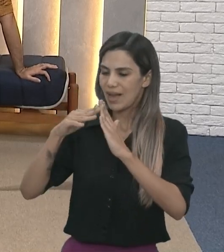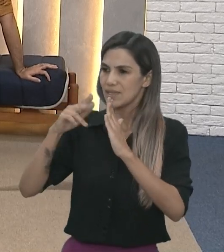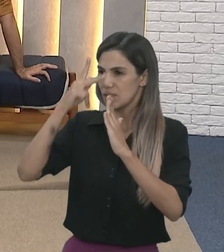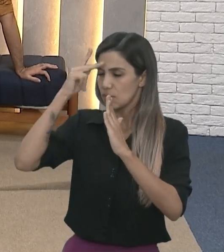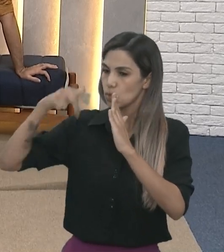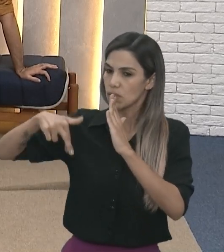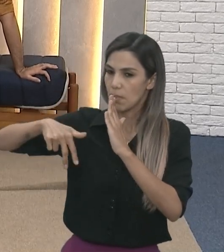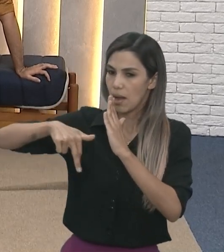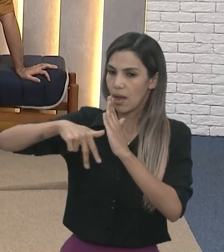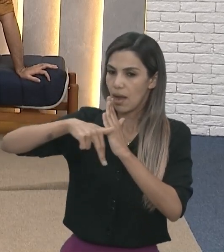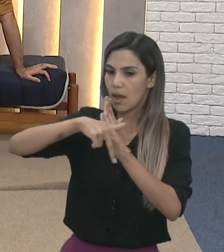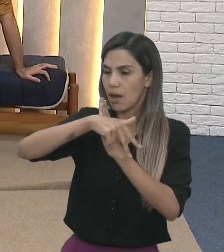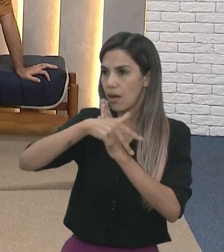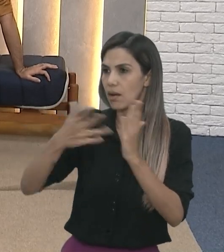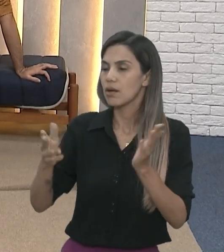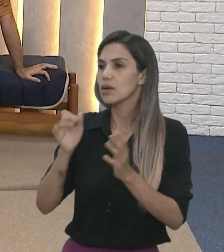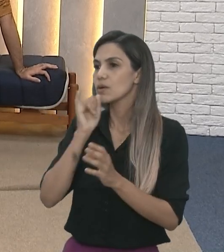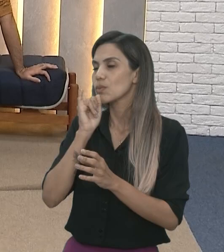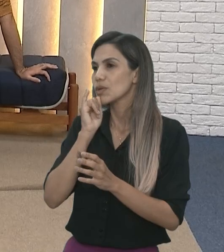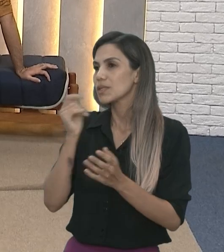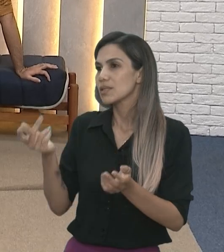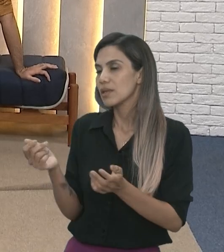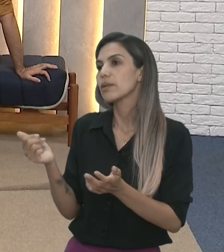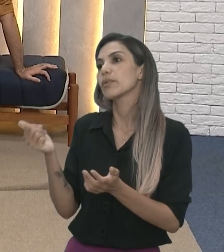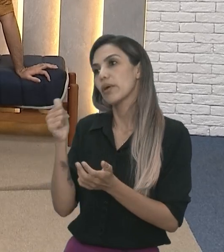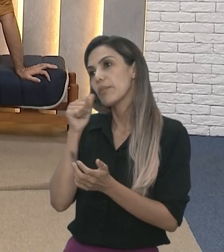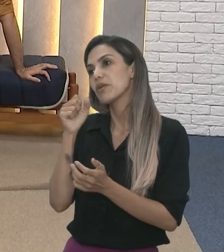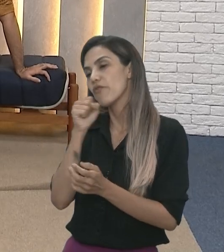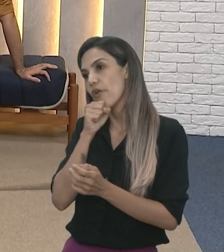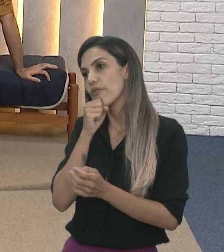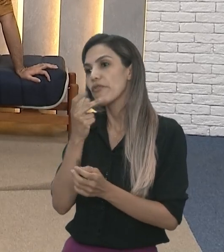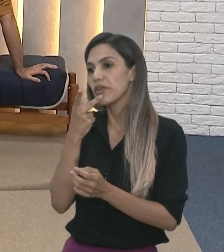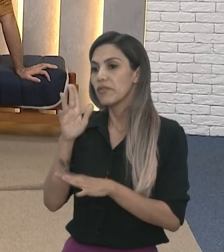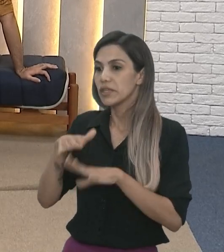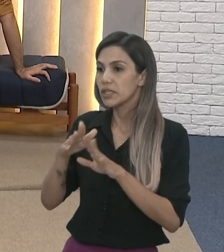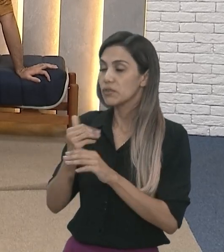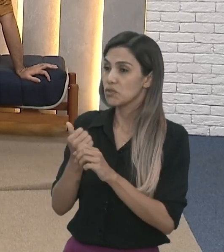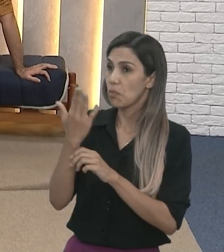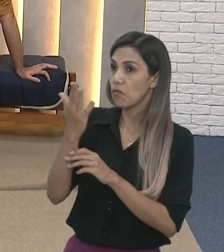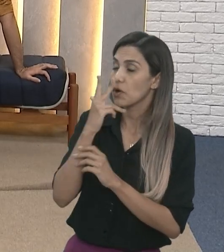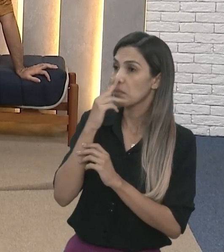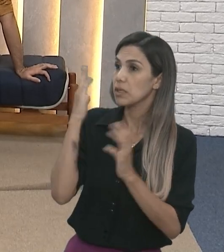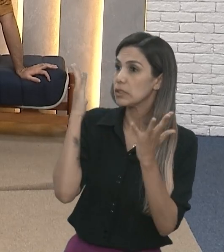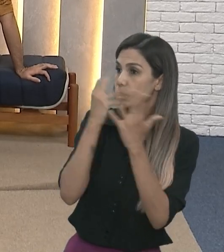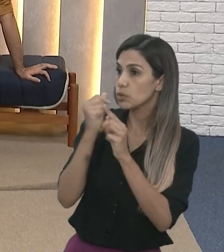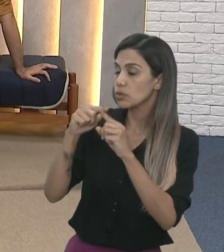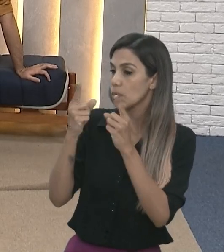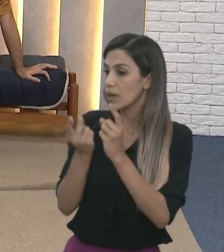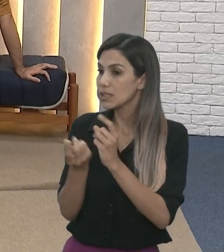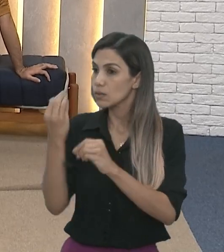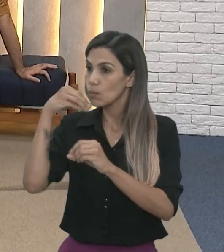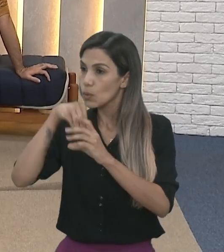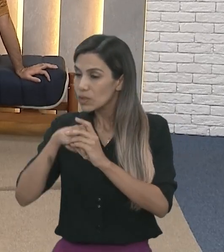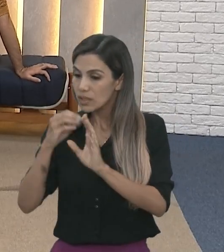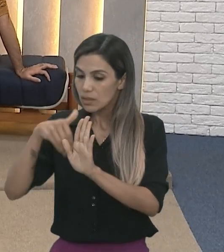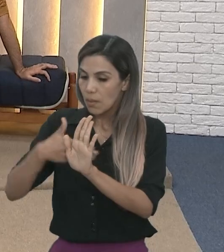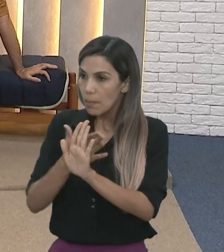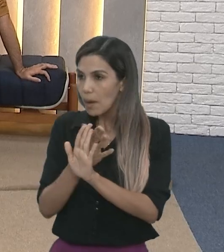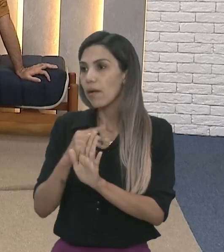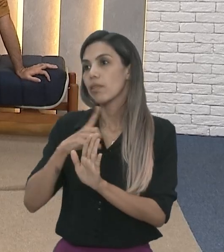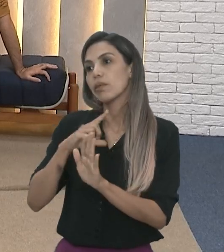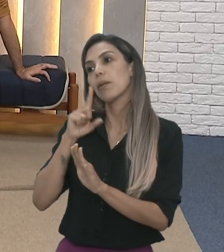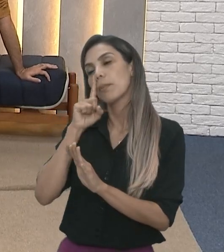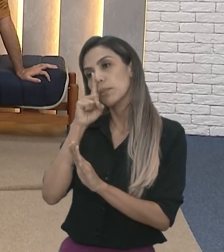falava: por fora bela viola, por dentro pão bolorento. E é bem isso que está acontecendo pelo jeito que vocês estão dizendo do resultado da pesquisa de vocês.